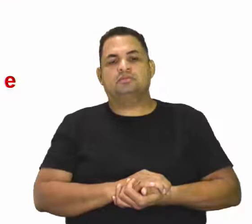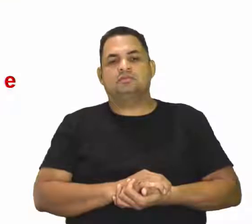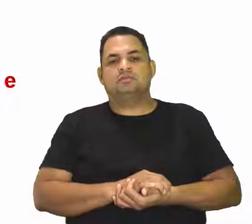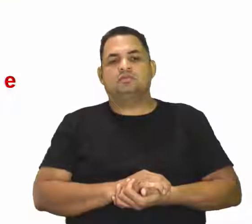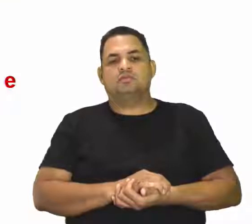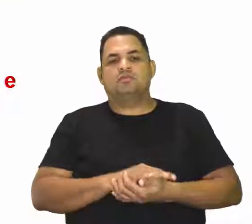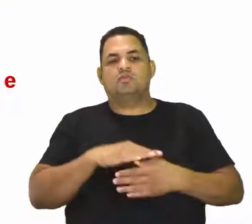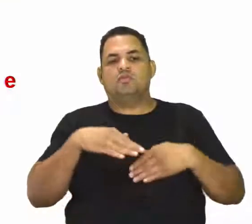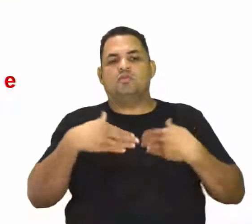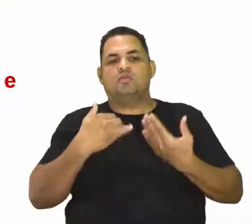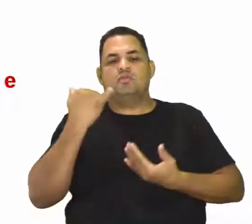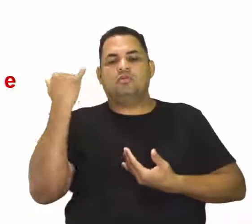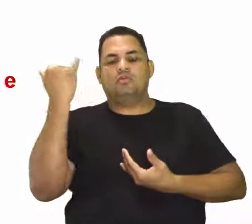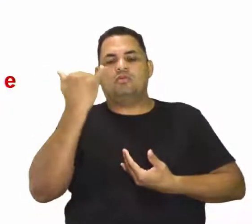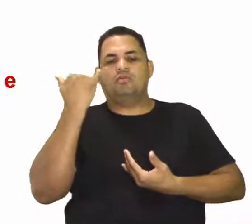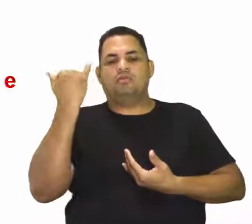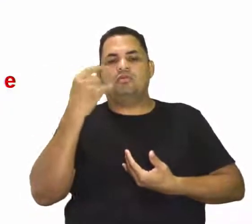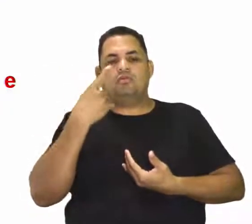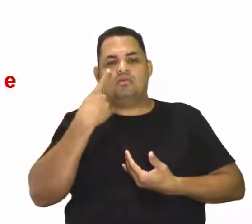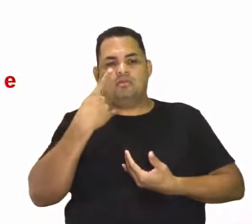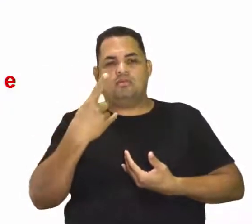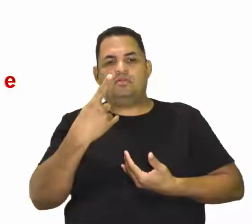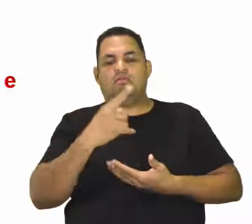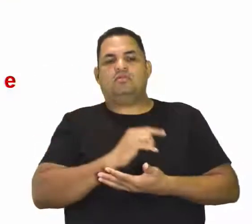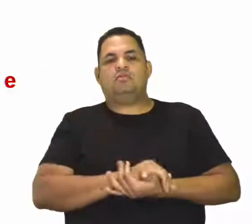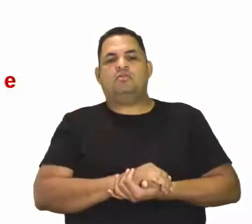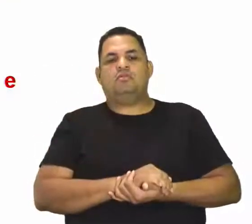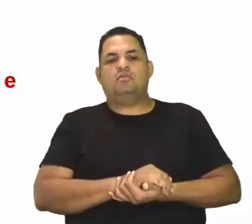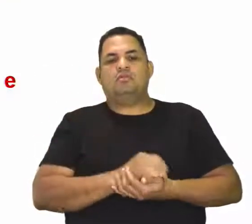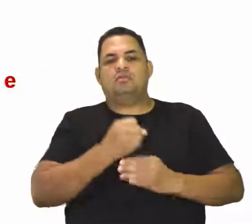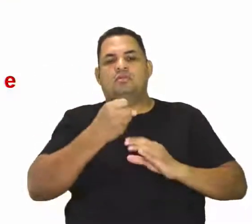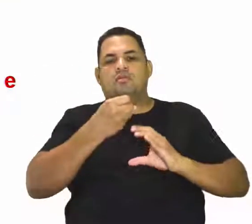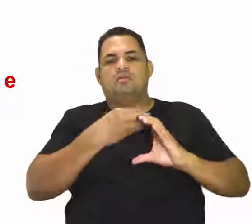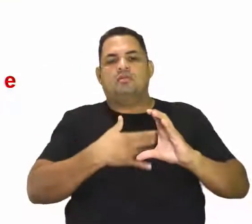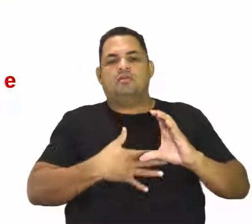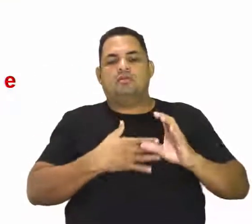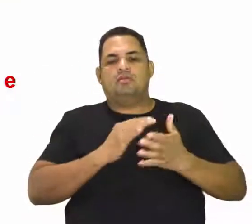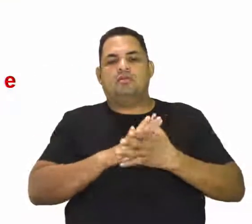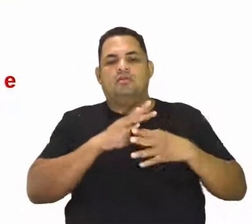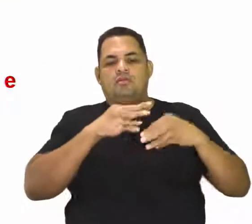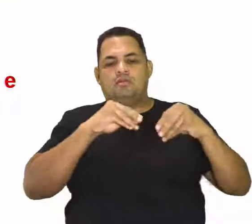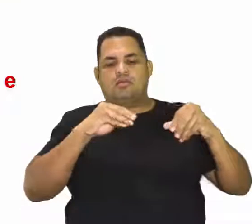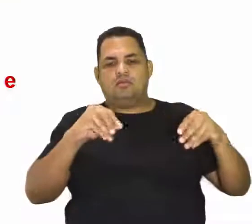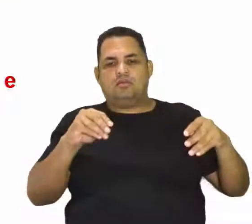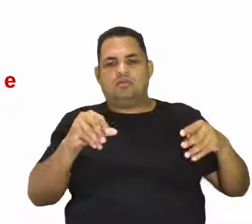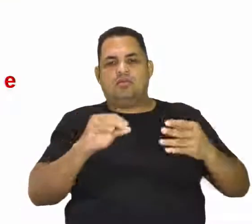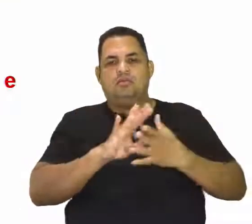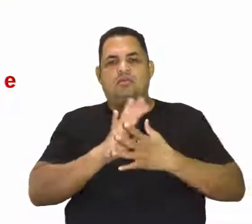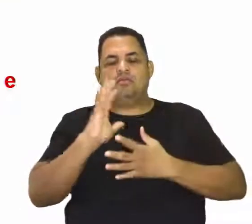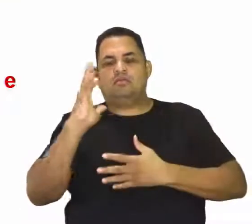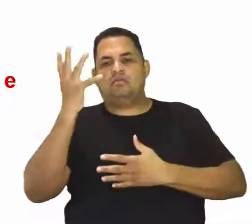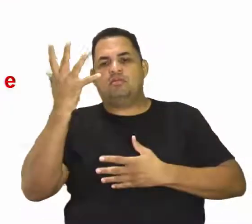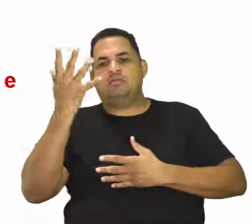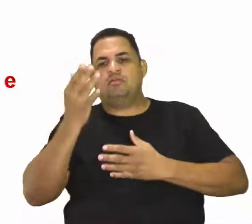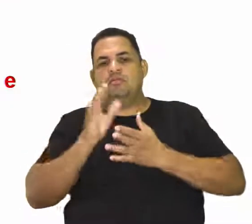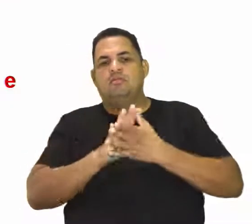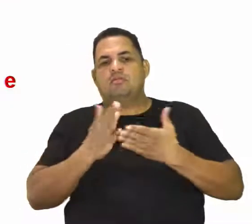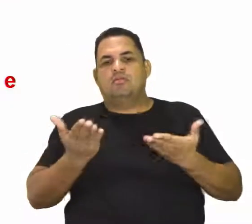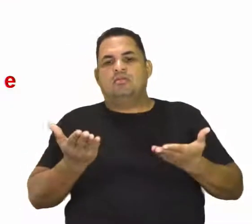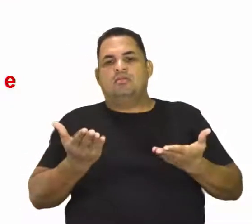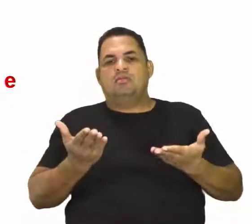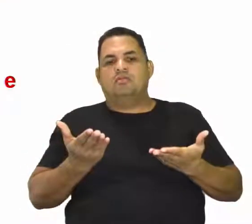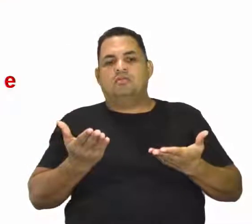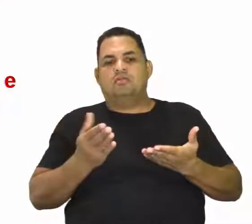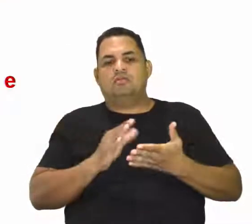Qual é a importância de verificar aí, ó, a característica desse solo, do clima, das